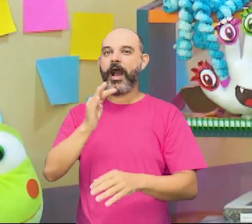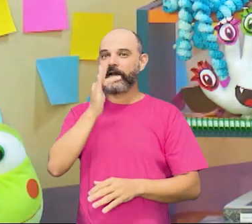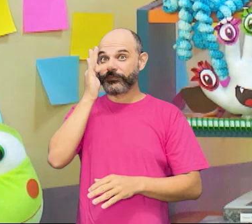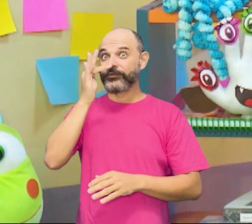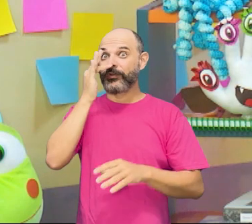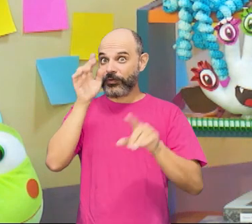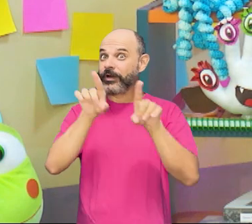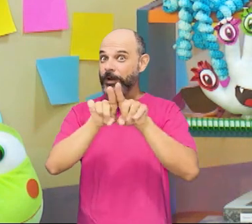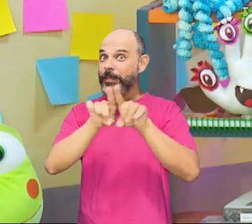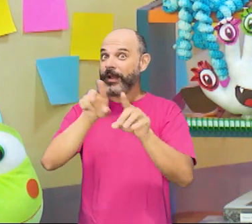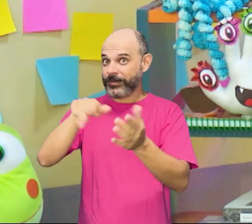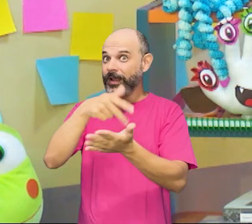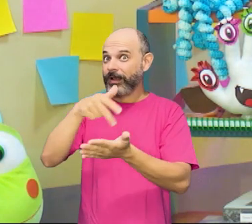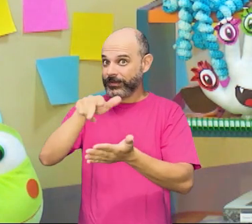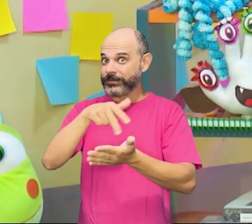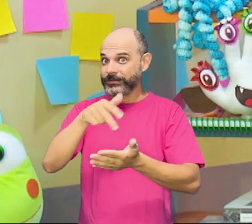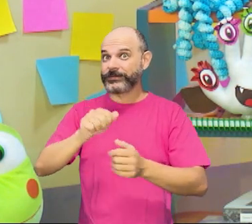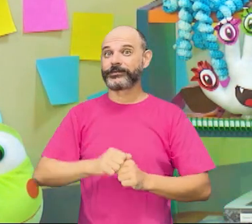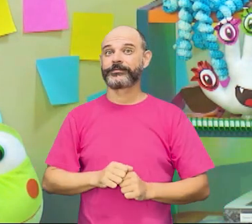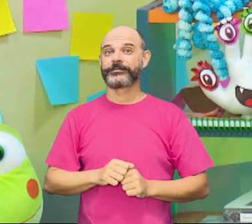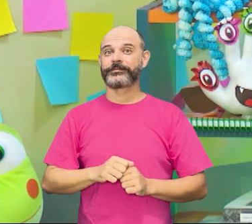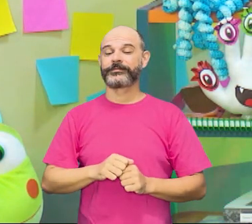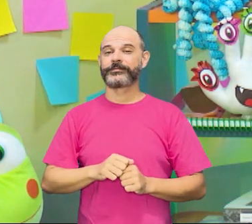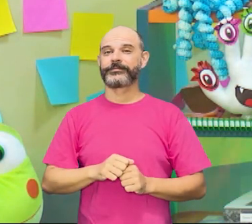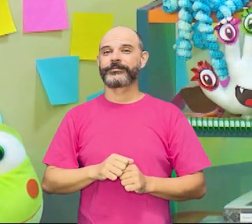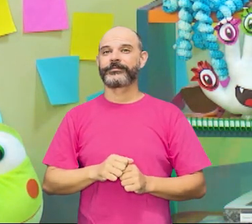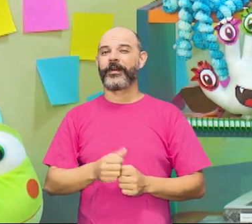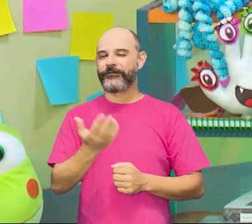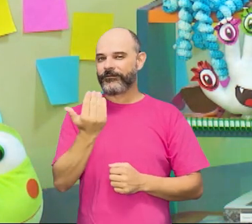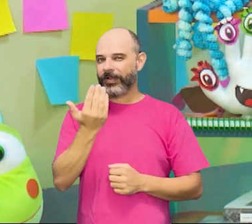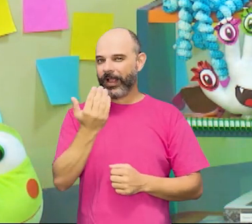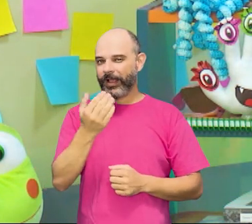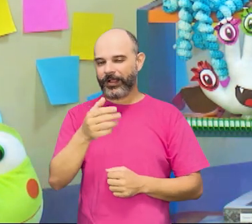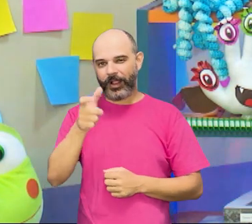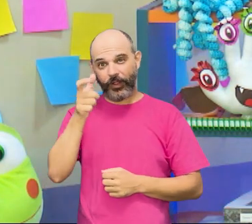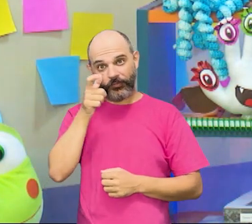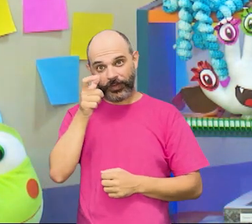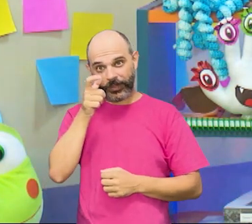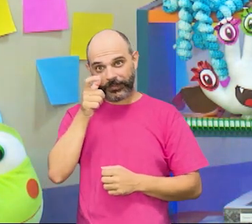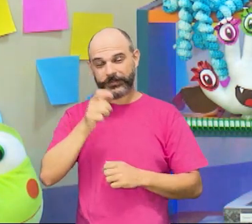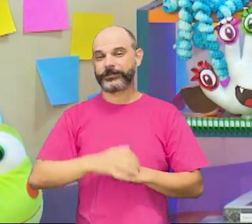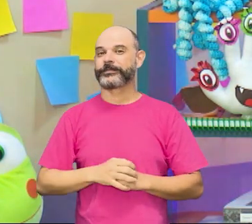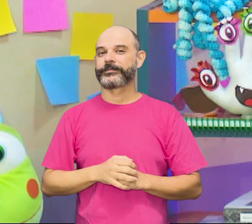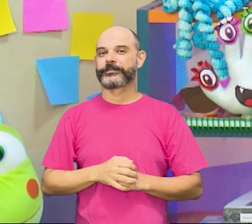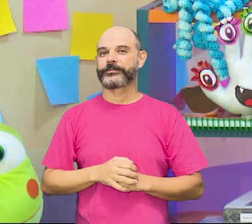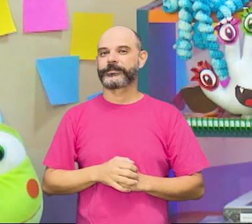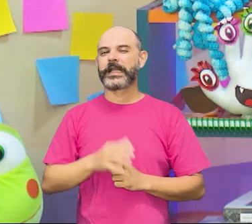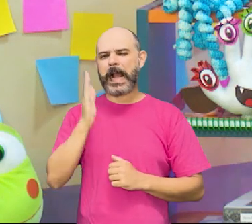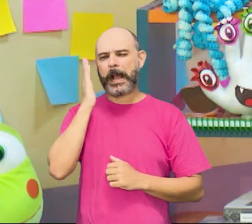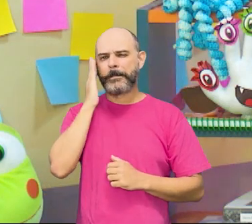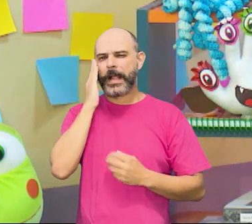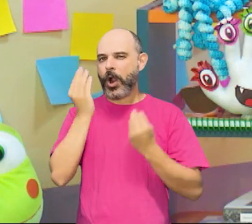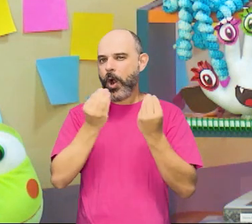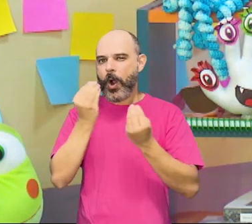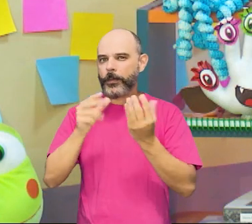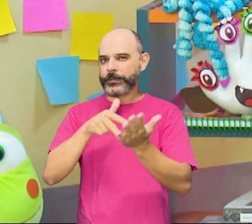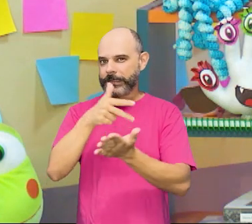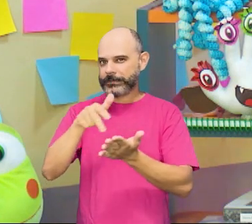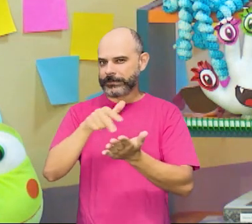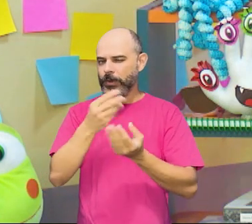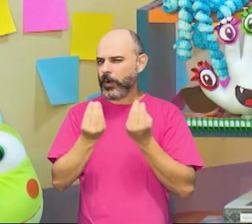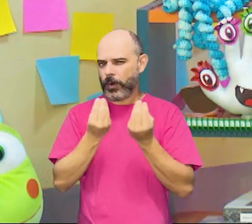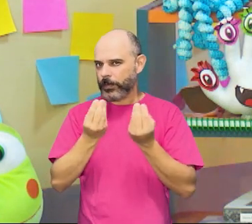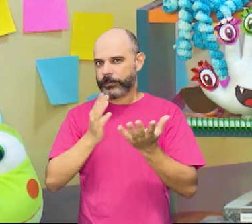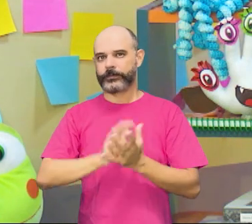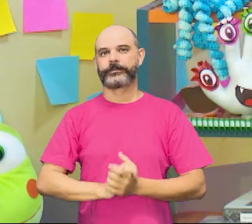É isso mesmo, um verdadeiro balé floral. Vem conferir comigo. Quero saber essa história de dança das